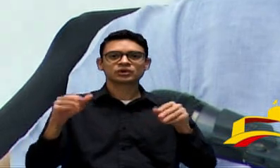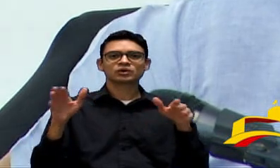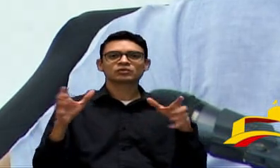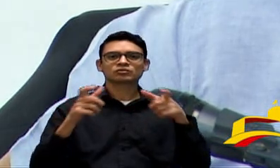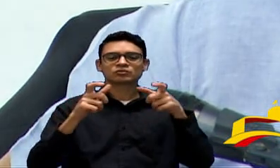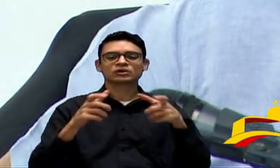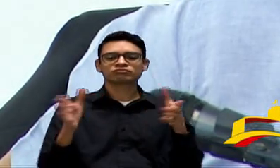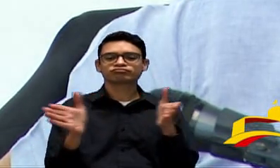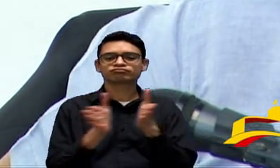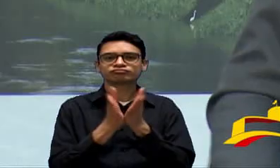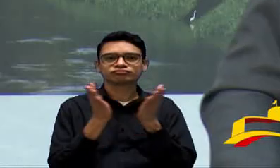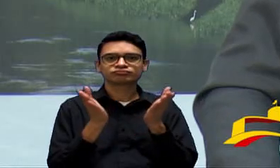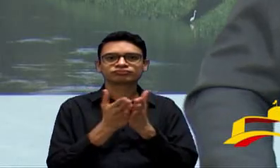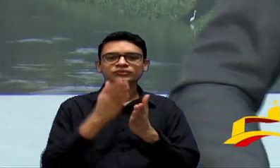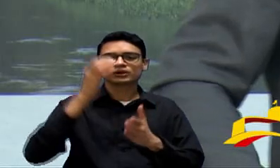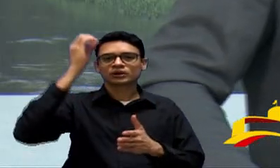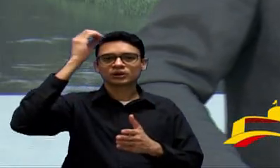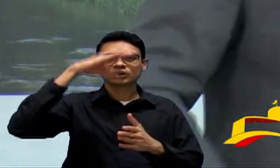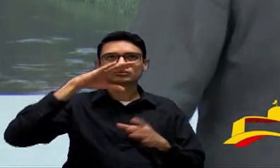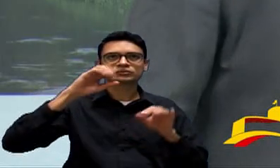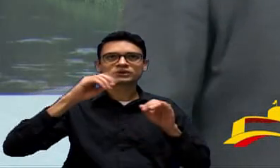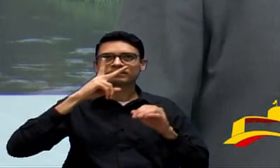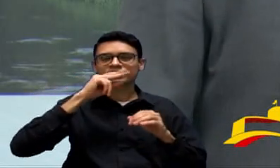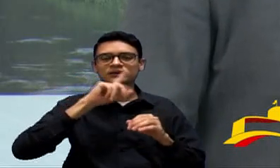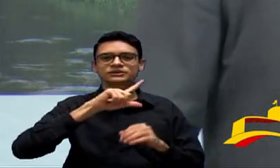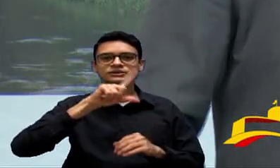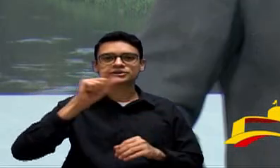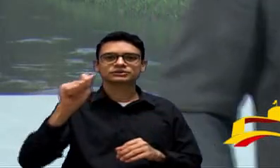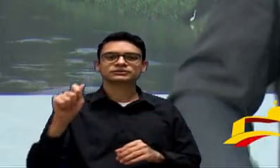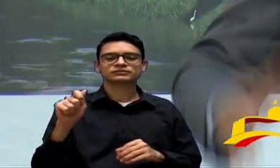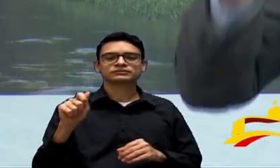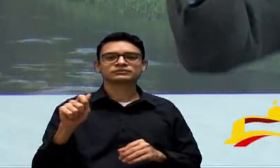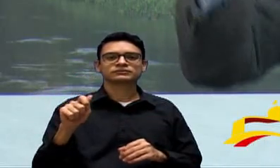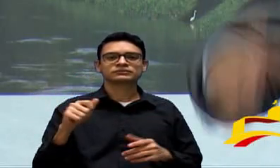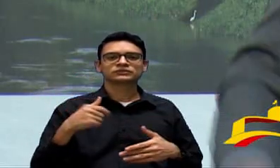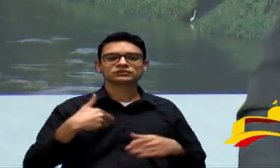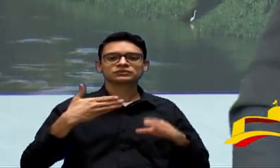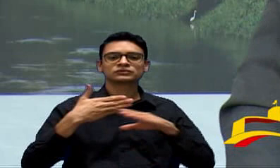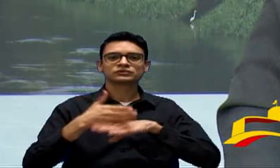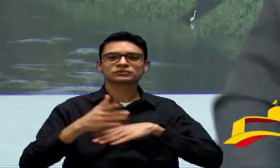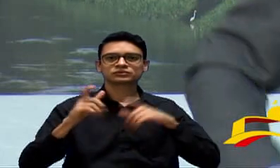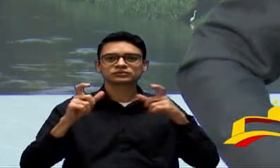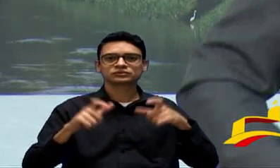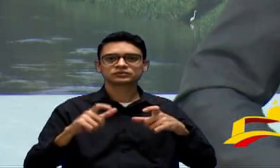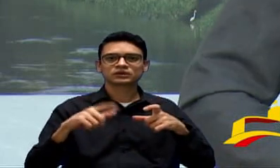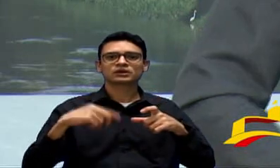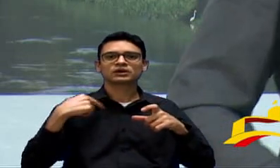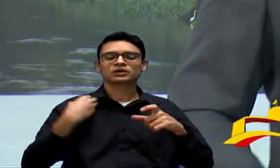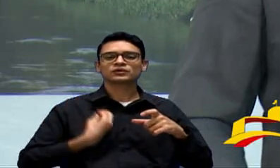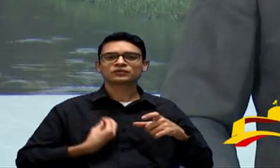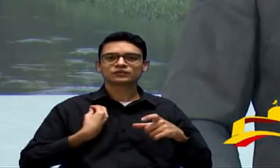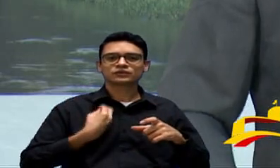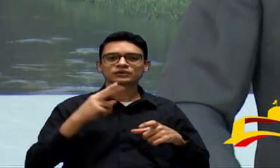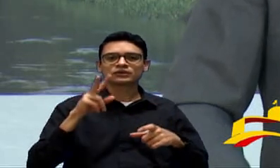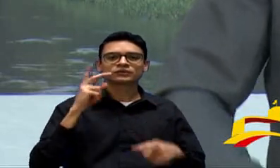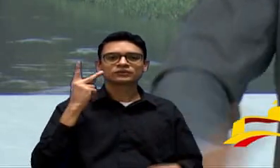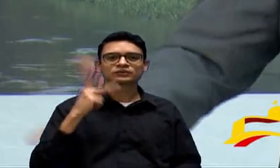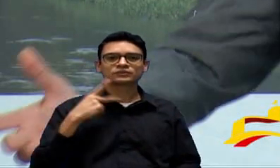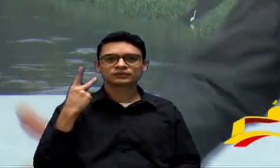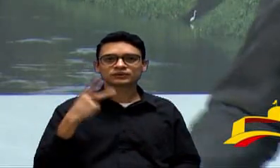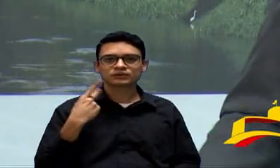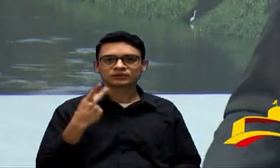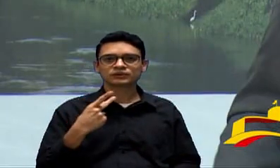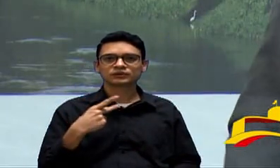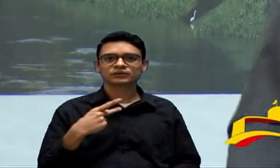humildes. É uma luz do dia. Eu fui para Sarapuí também, onde eu tive o prazer de participar da sessão da Câmara com os vereadores. Olha